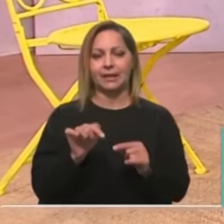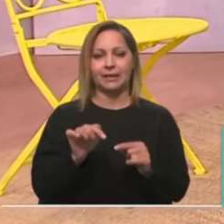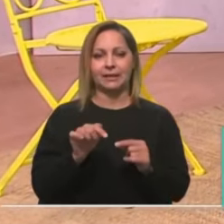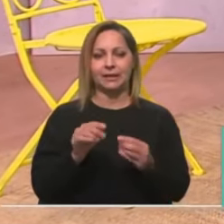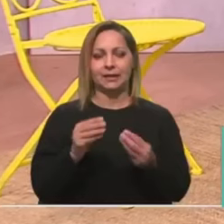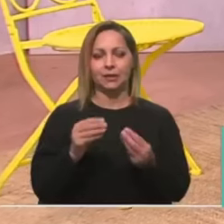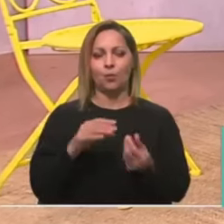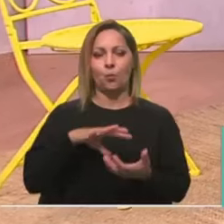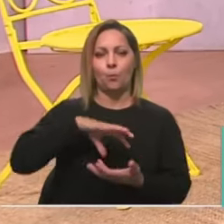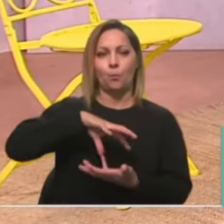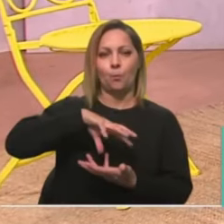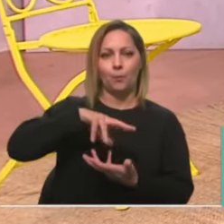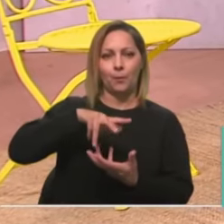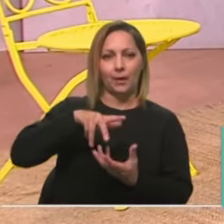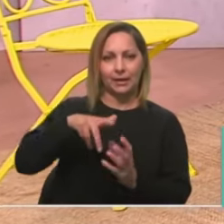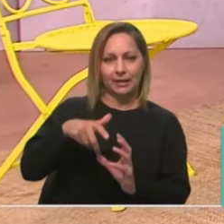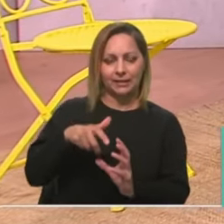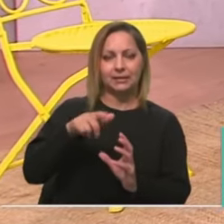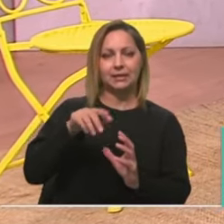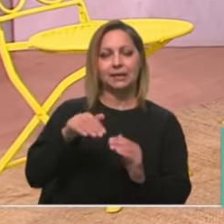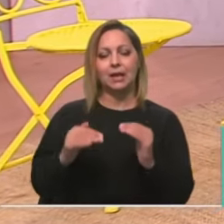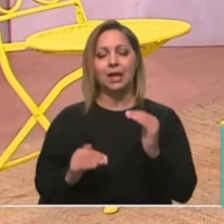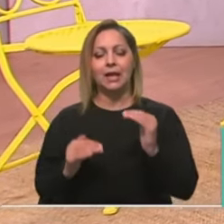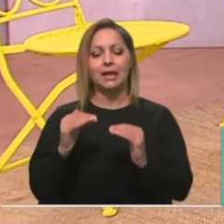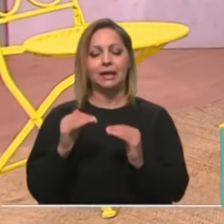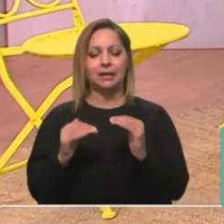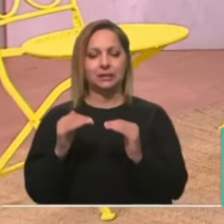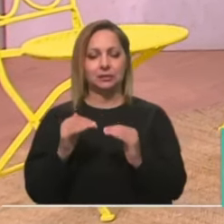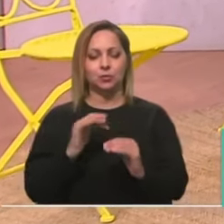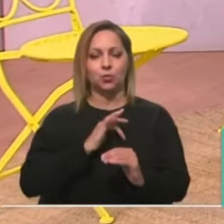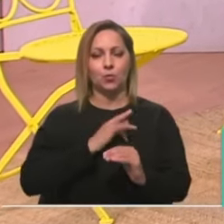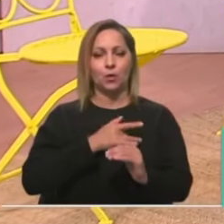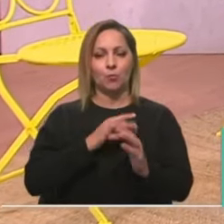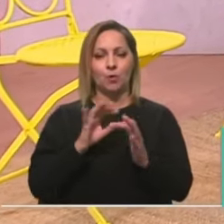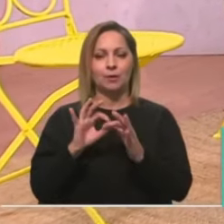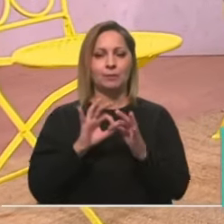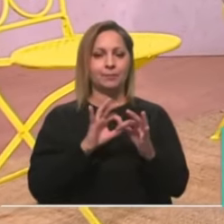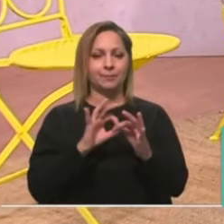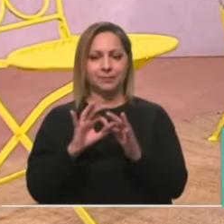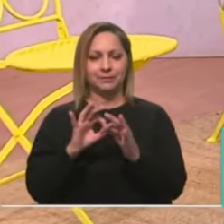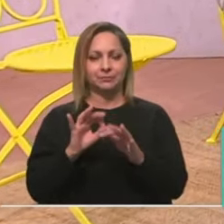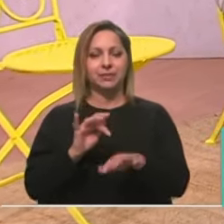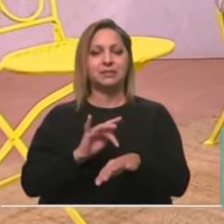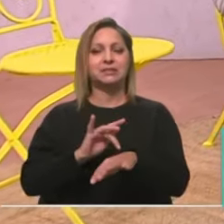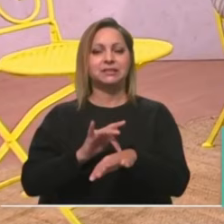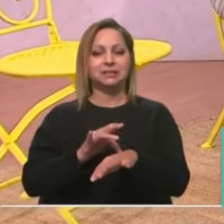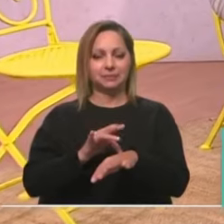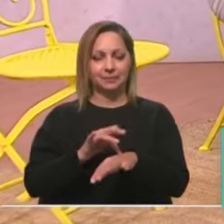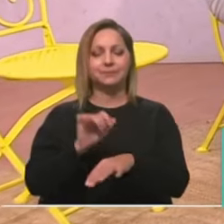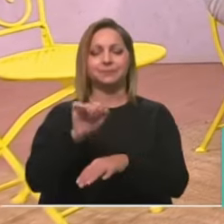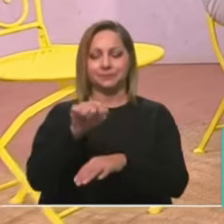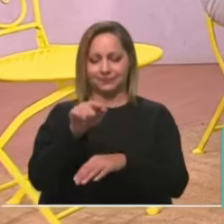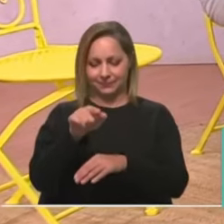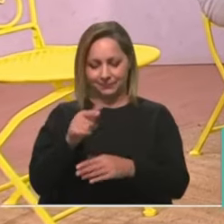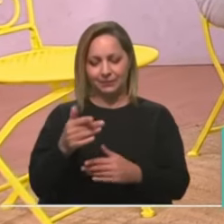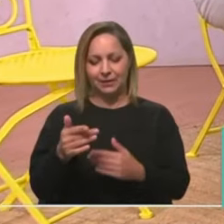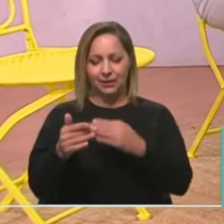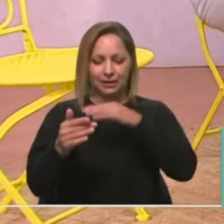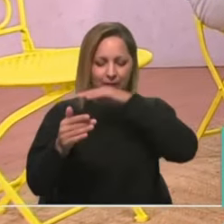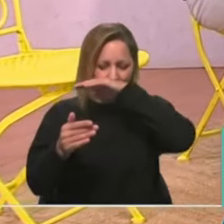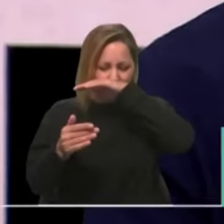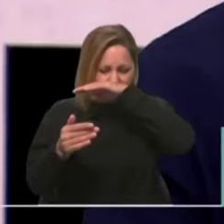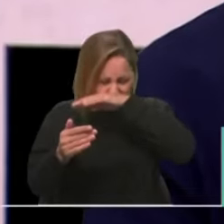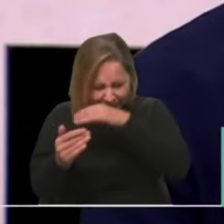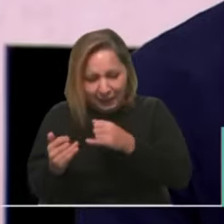é um planeta que rege o equilíbrio, o amor, as parcerias, a paz. Tem a ver com sensibilidade. Exatamente, também, sensibilidade,